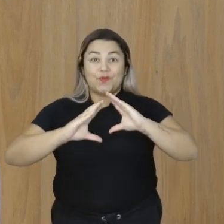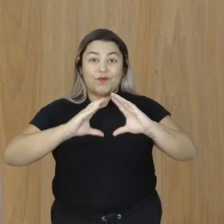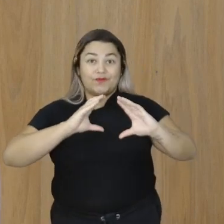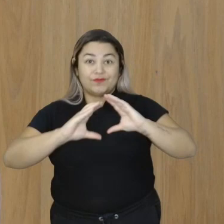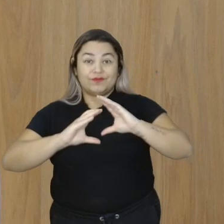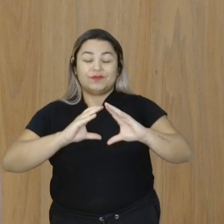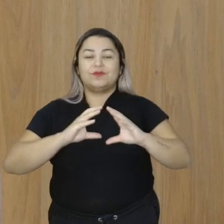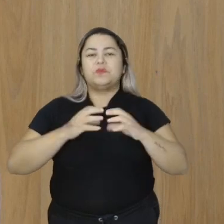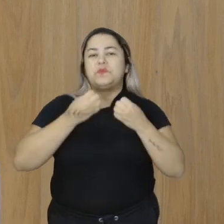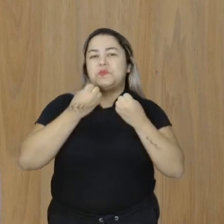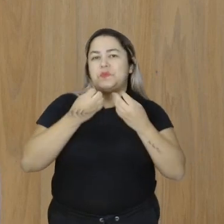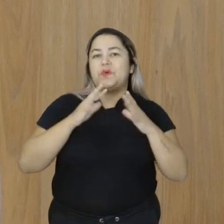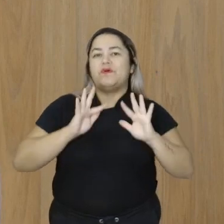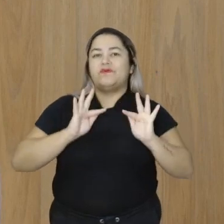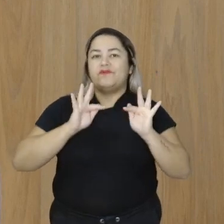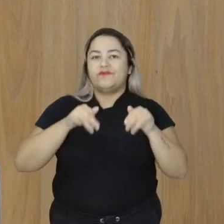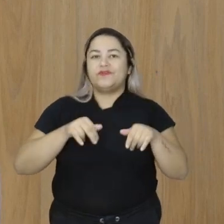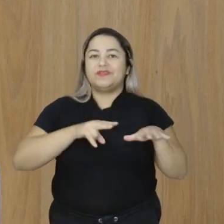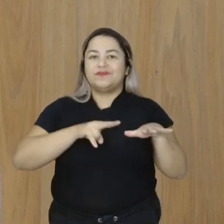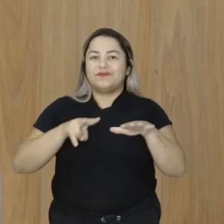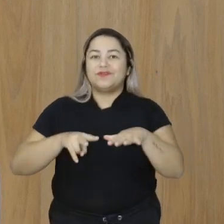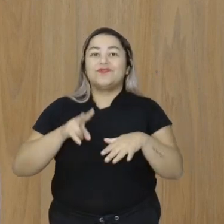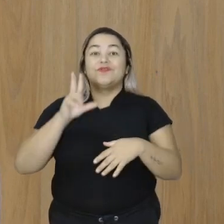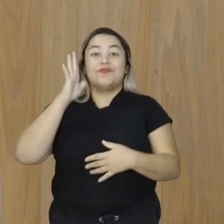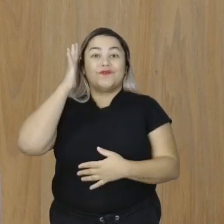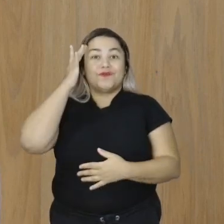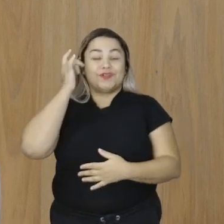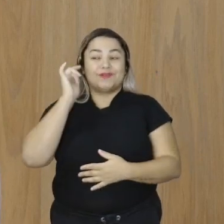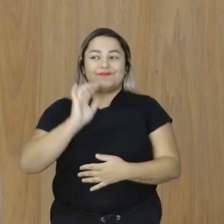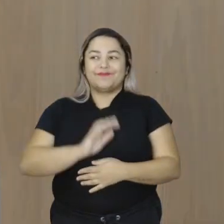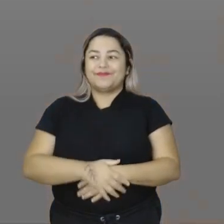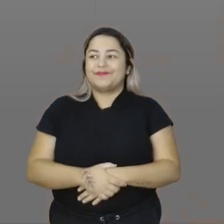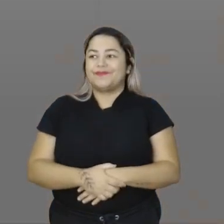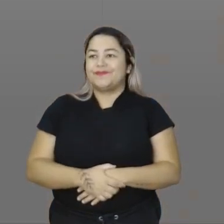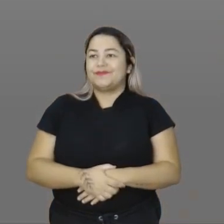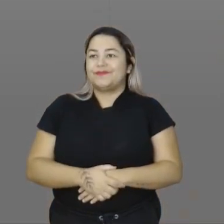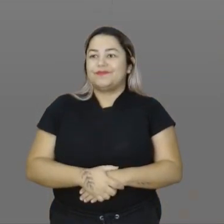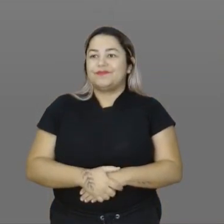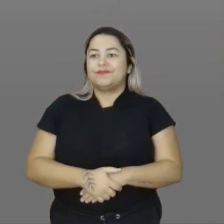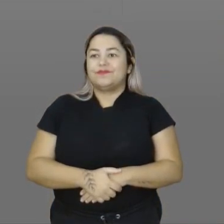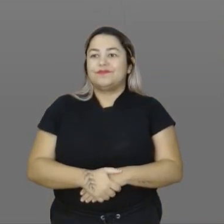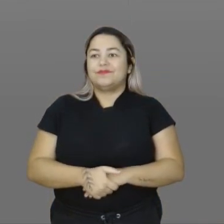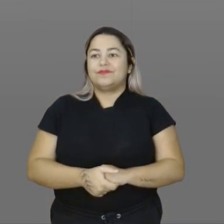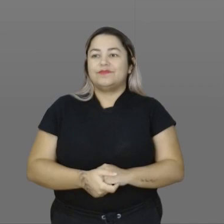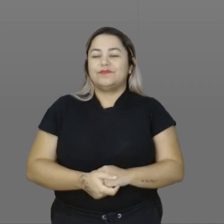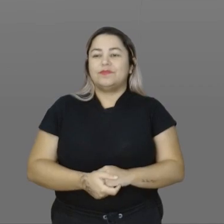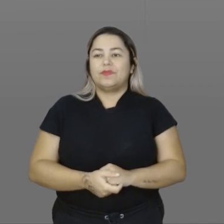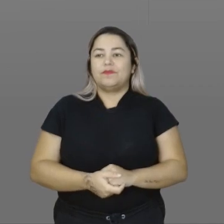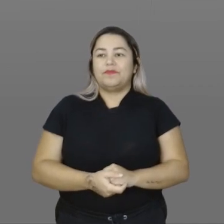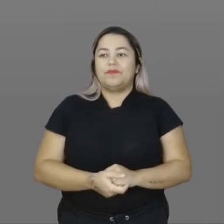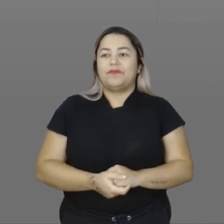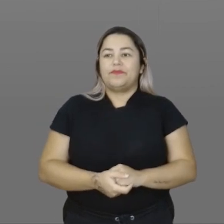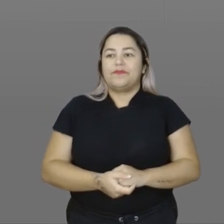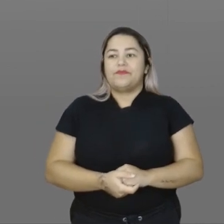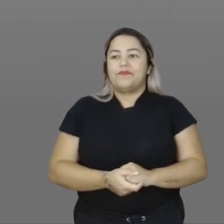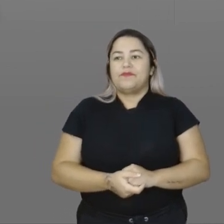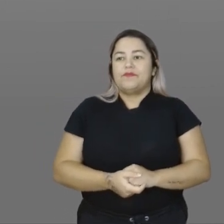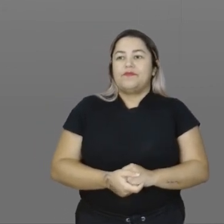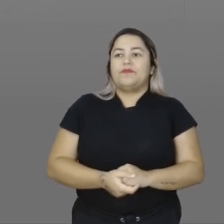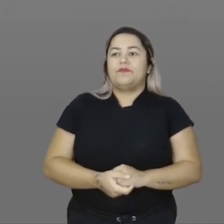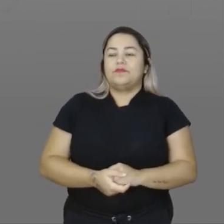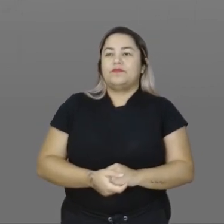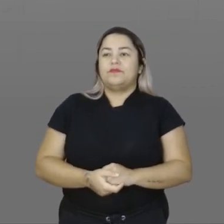Comunicação. Um ótimo final de semana e te vejo de novo na segunda-feira. Eu queria apenas dizer para